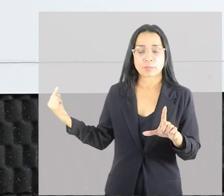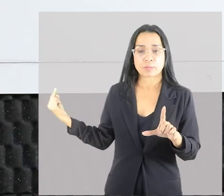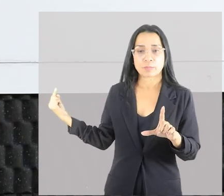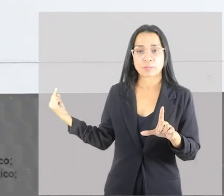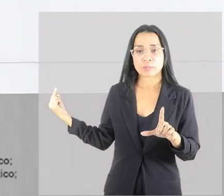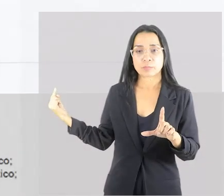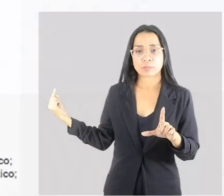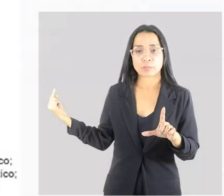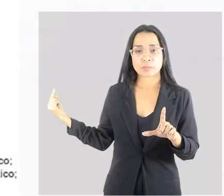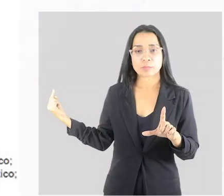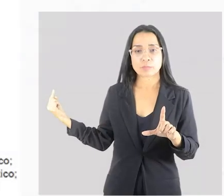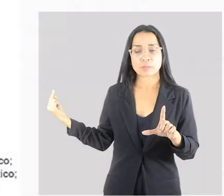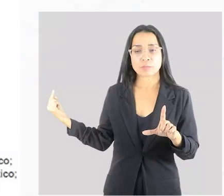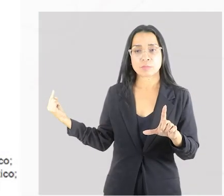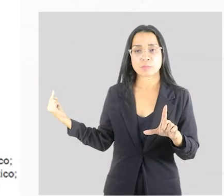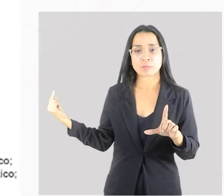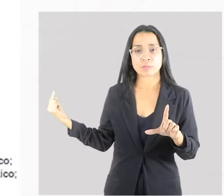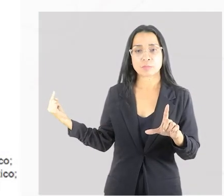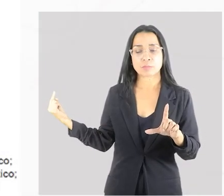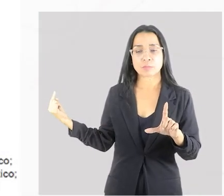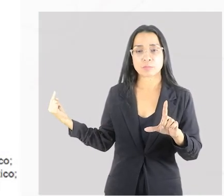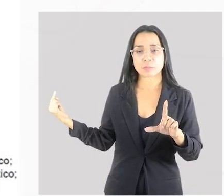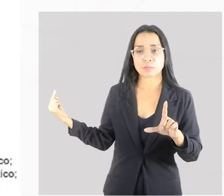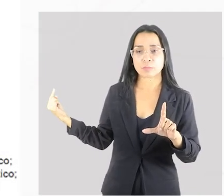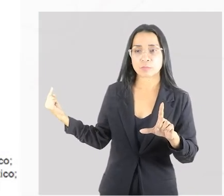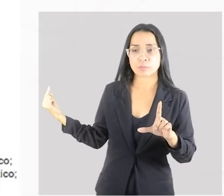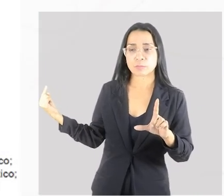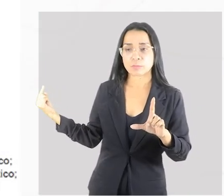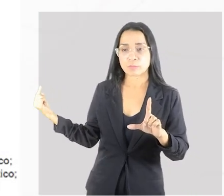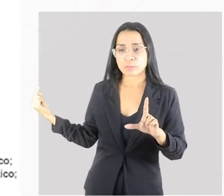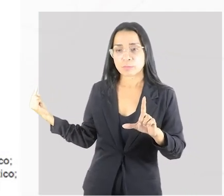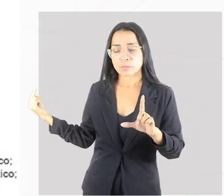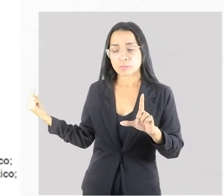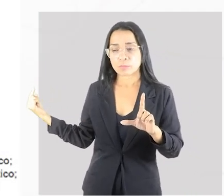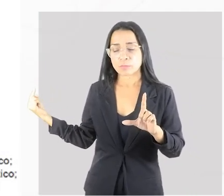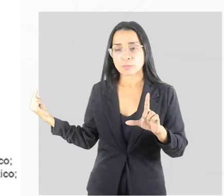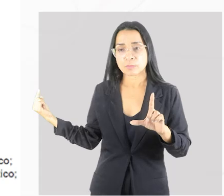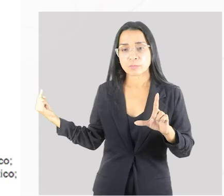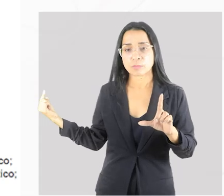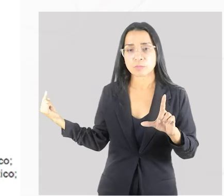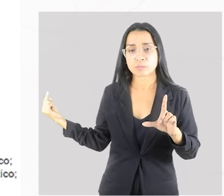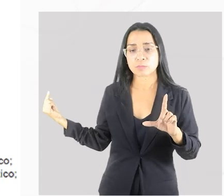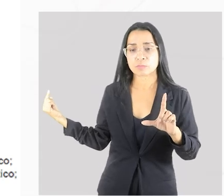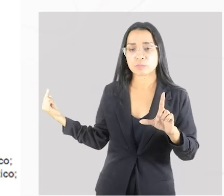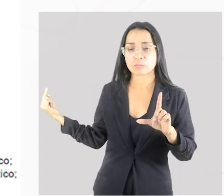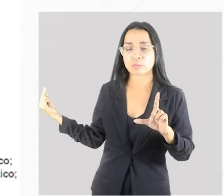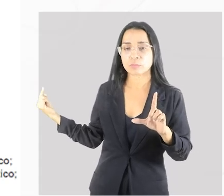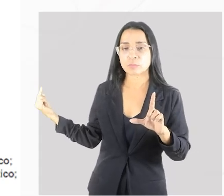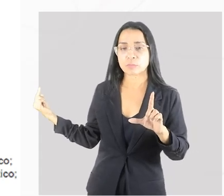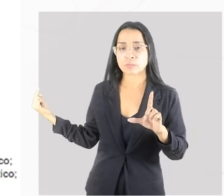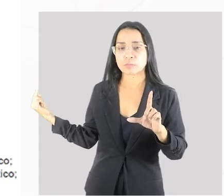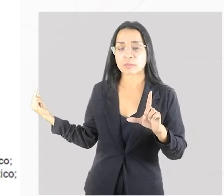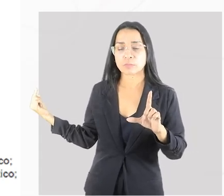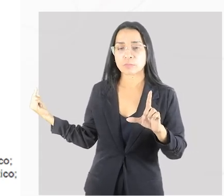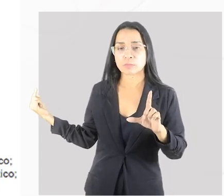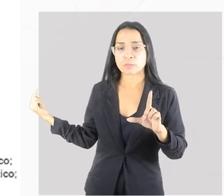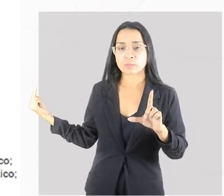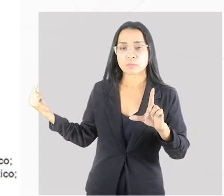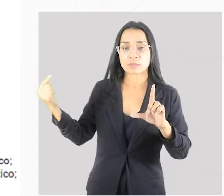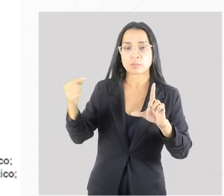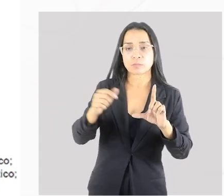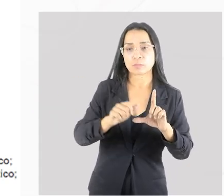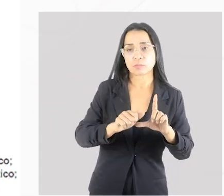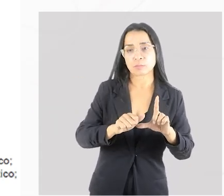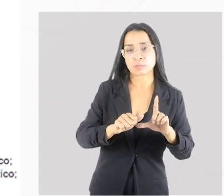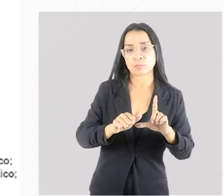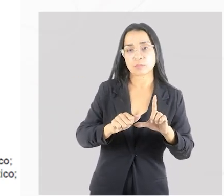fala o seguinte: a sequência de etapas indicadas na figura representa o processo conhecido como. Então, bora observar. A